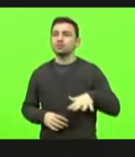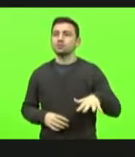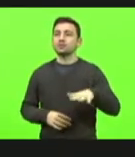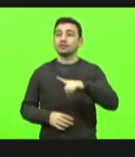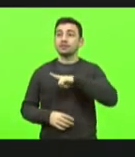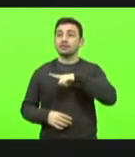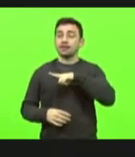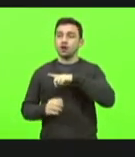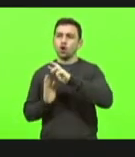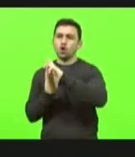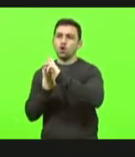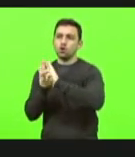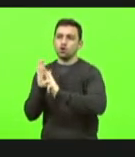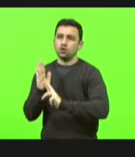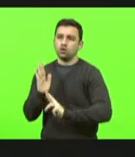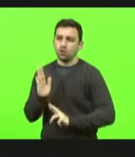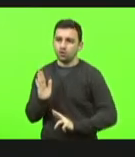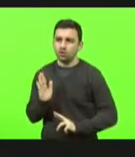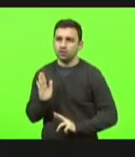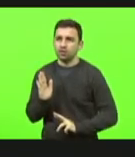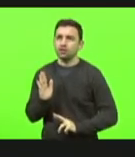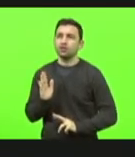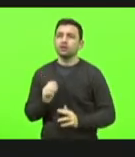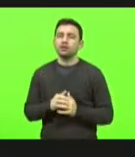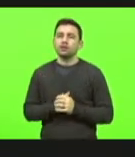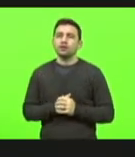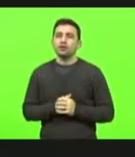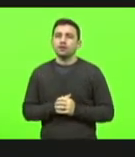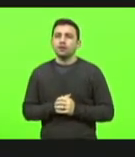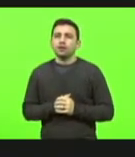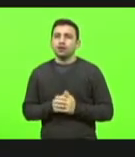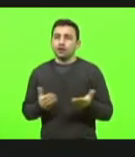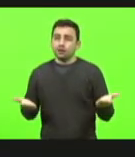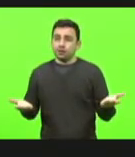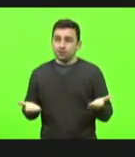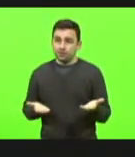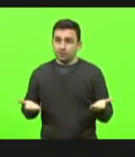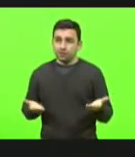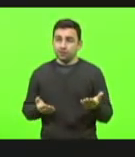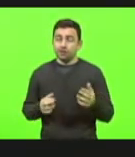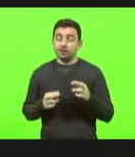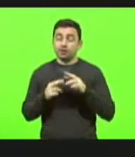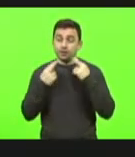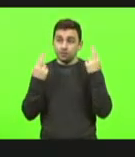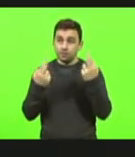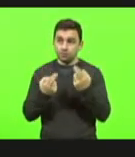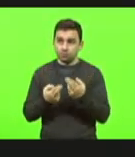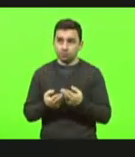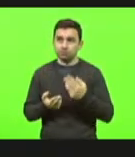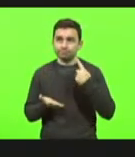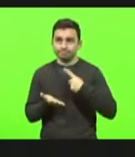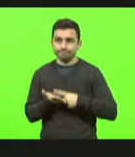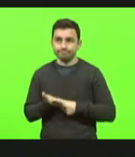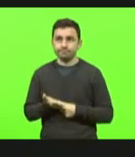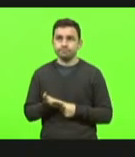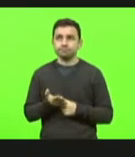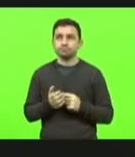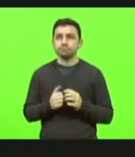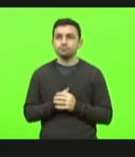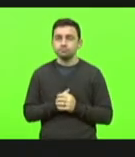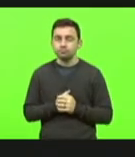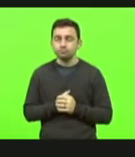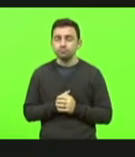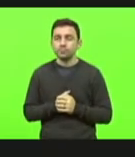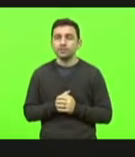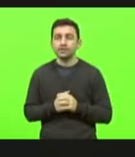roteiro para essa sessão, dessa reunião ordinária, né? Fique à vontade se quiser